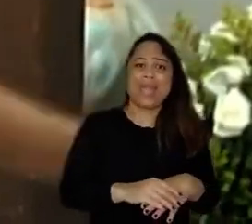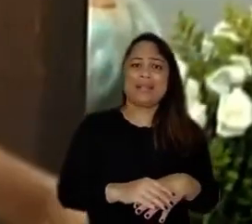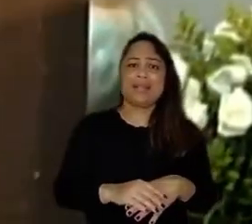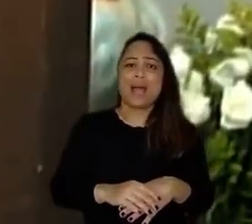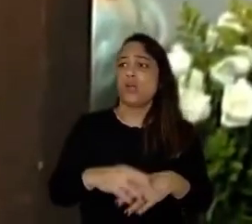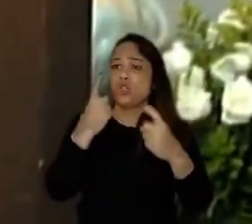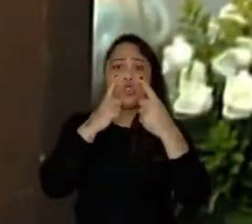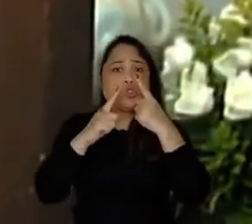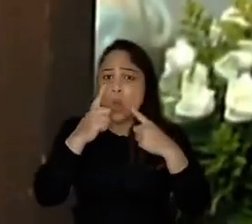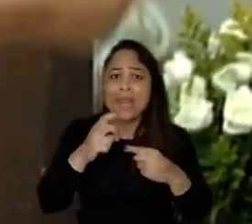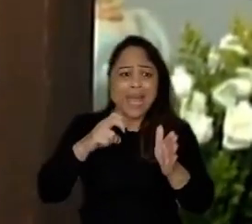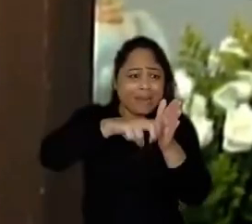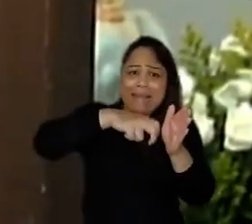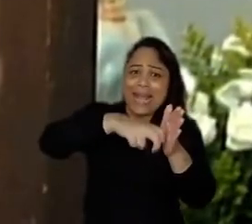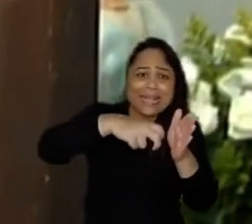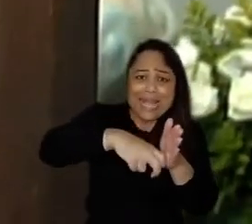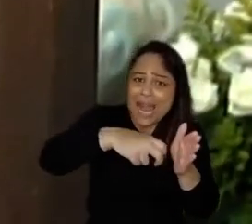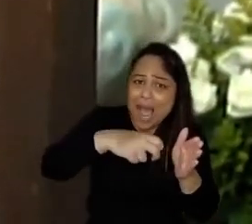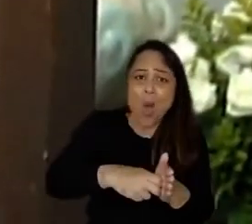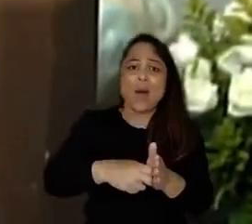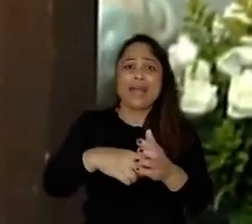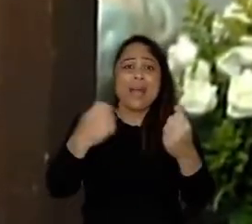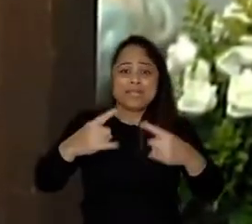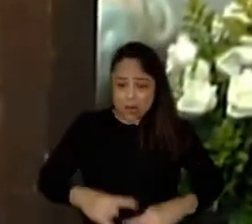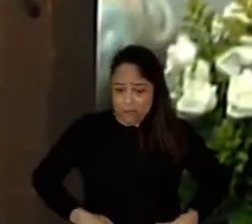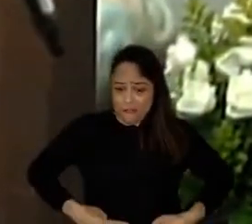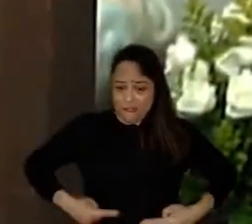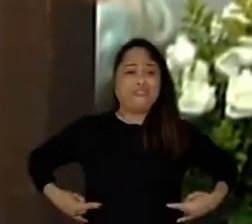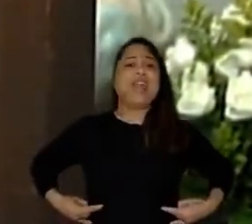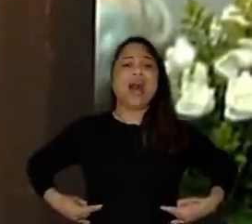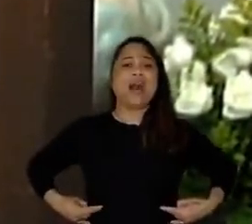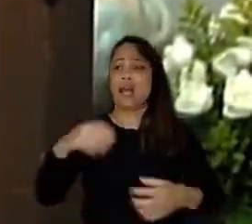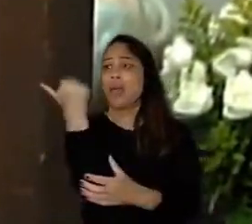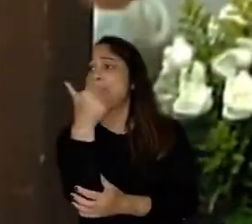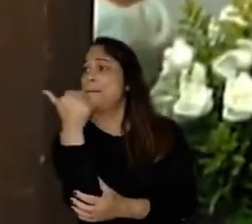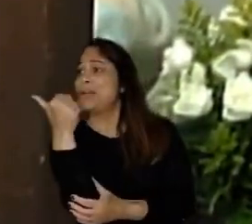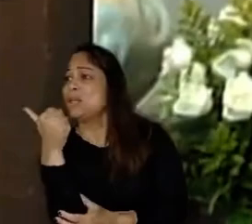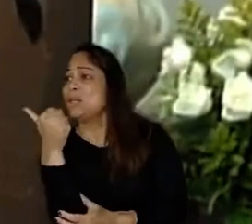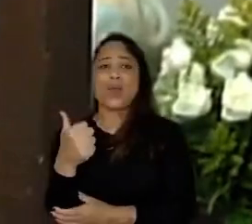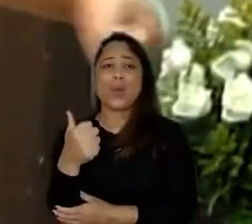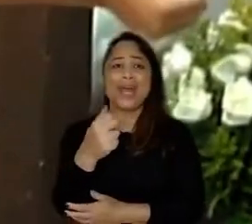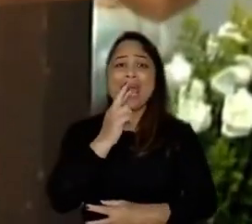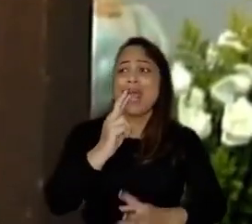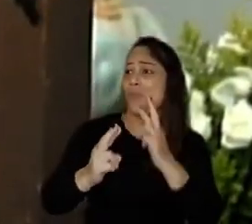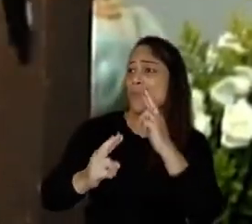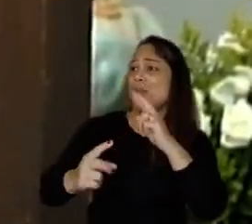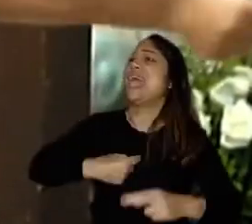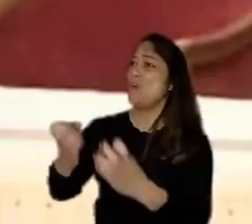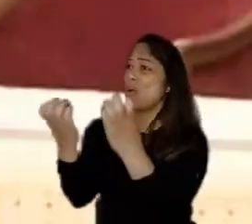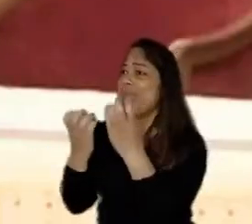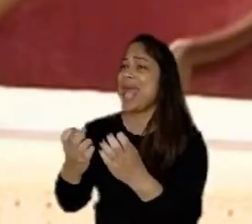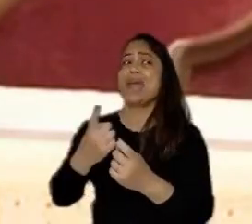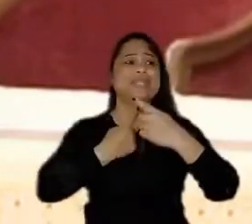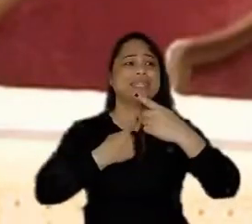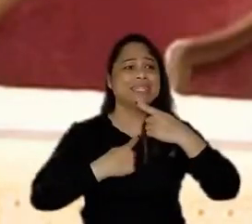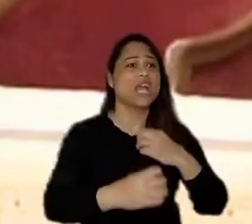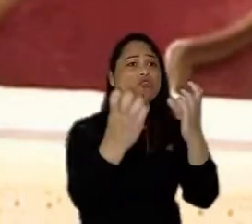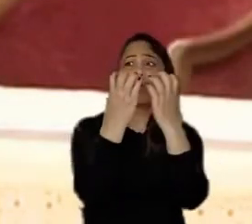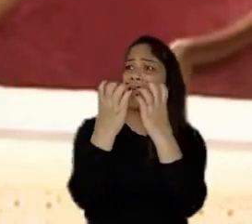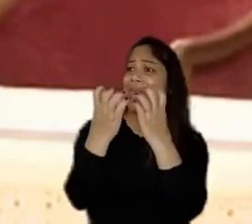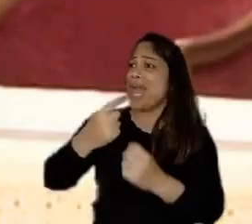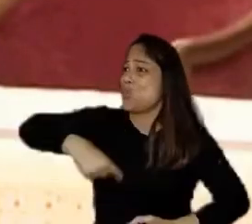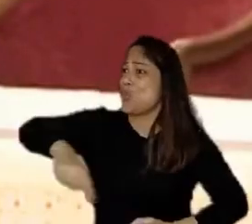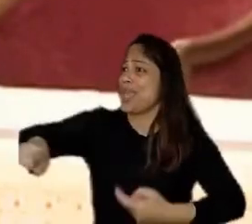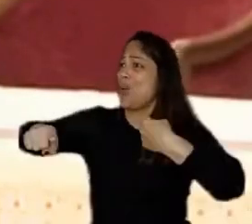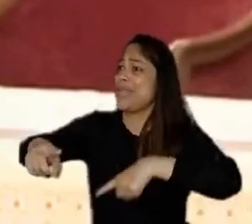roda, na maca com fralda geriátrica, pegando carona, dizer eu quero, eu quero, eu quero, eu quero,